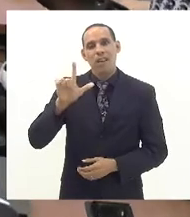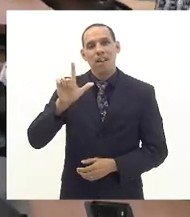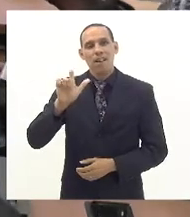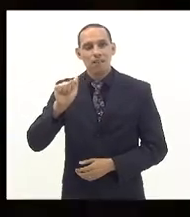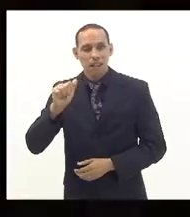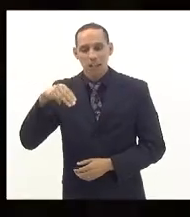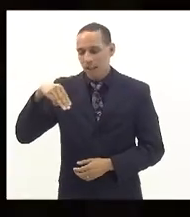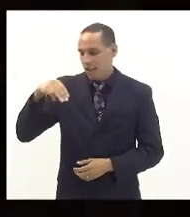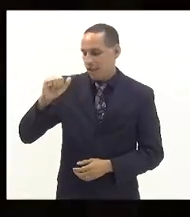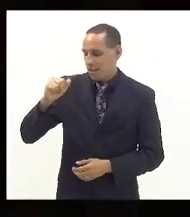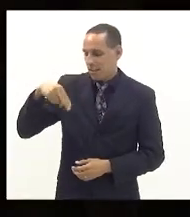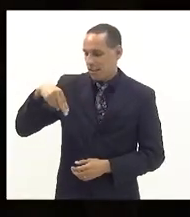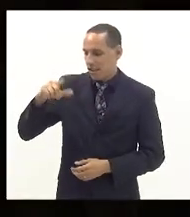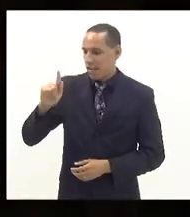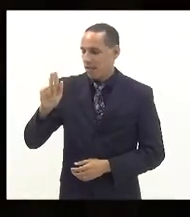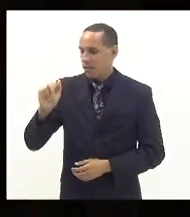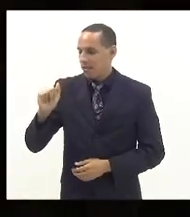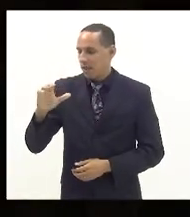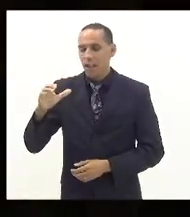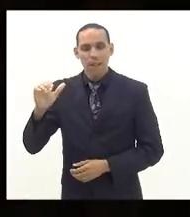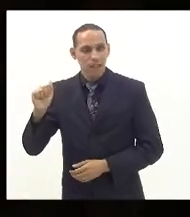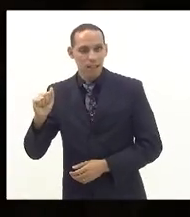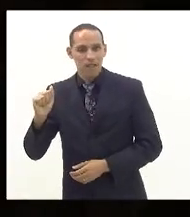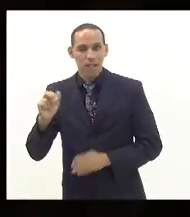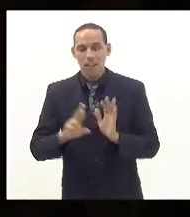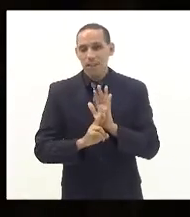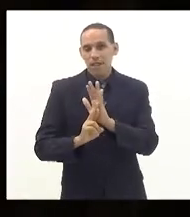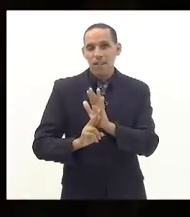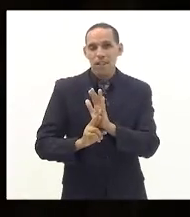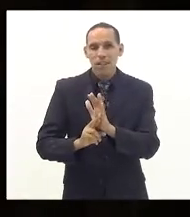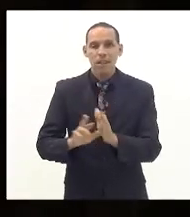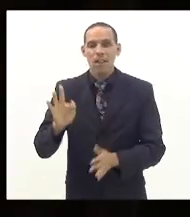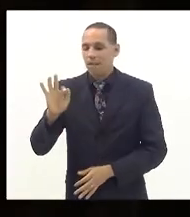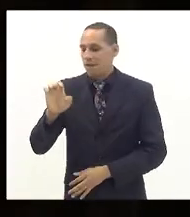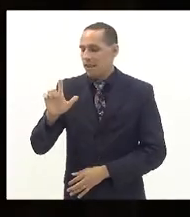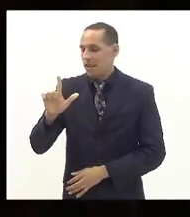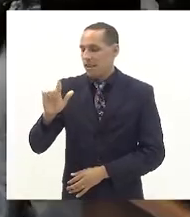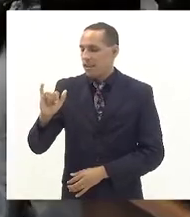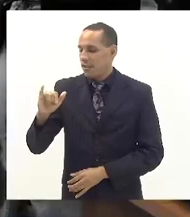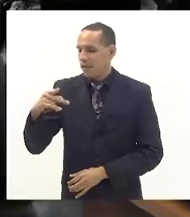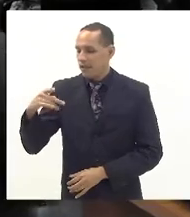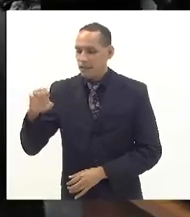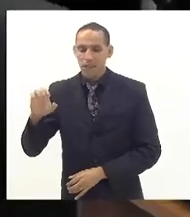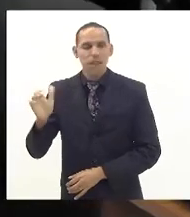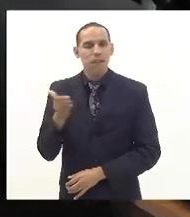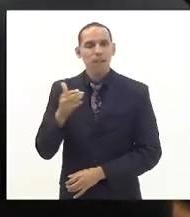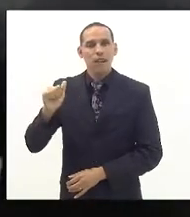Flamanguaça, representado pelo Felipe Amorim.